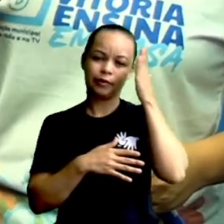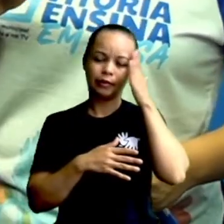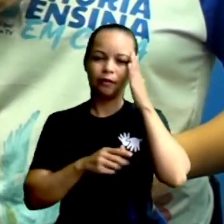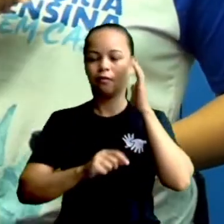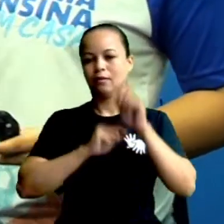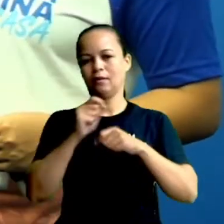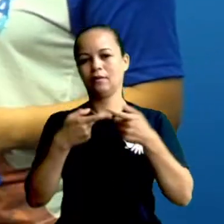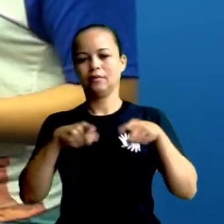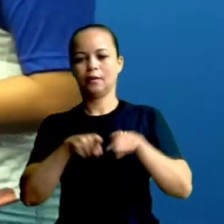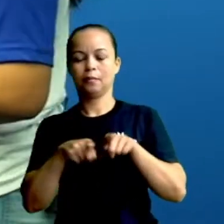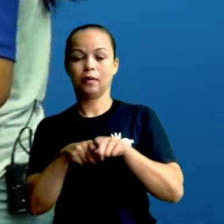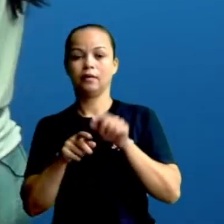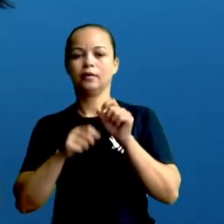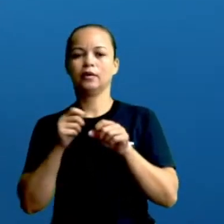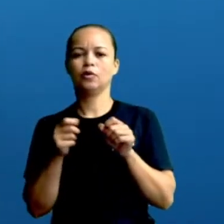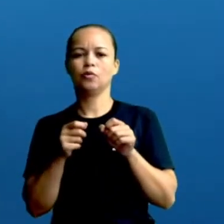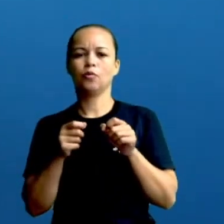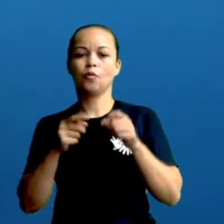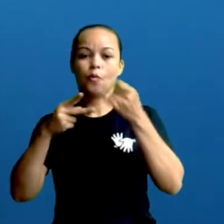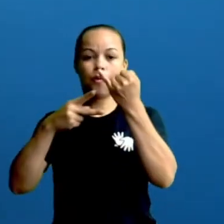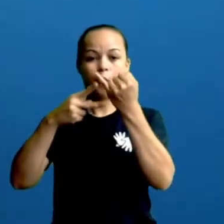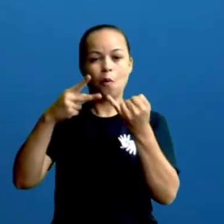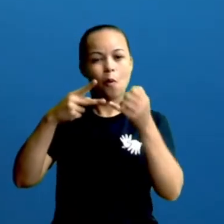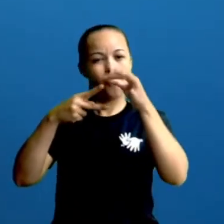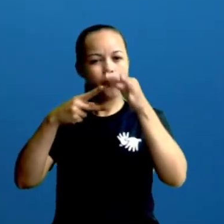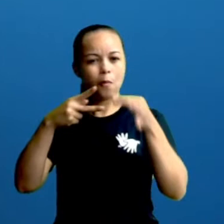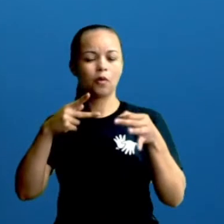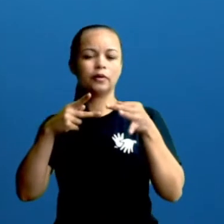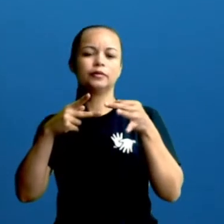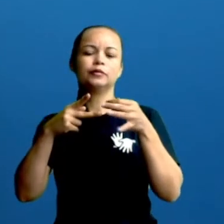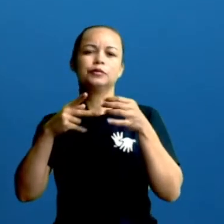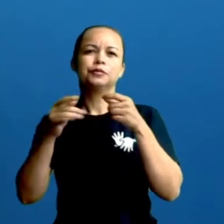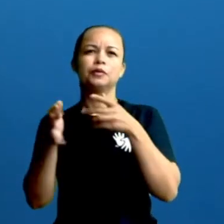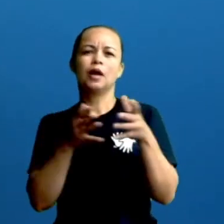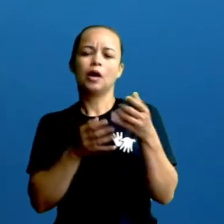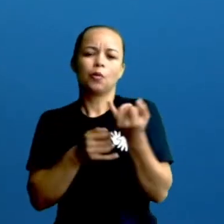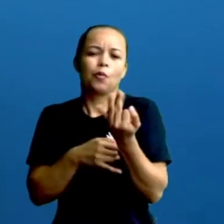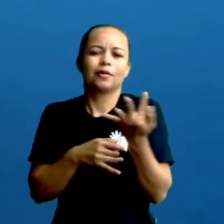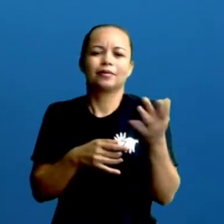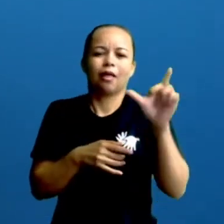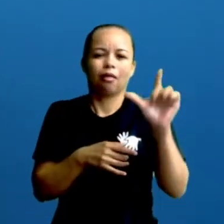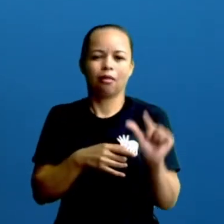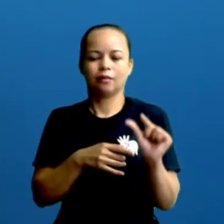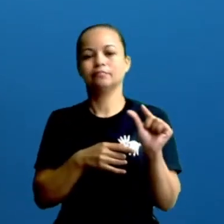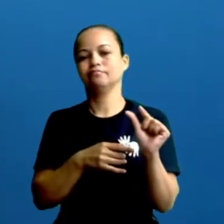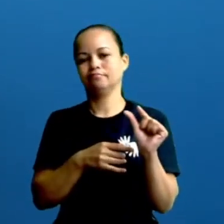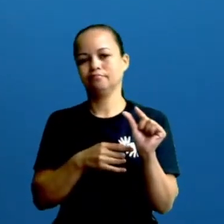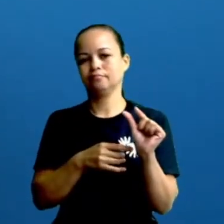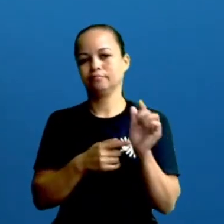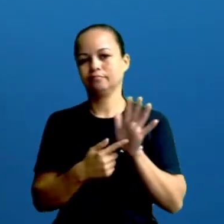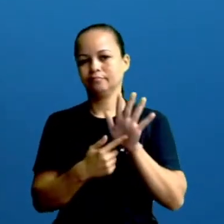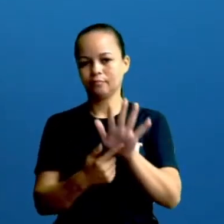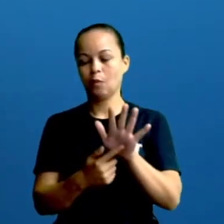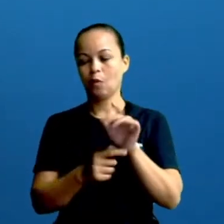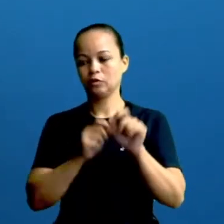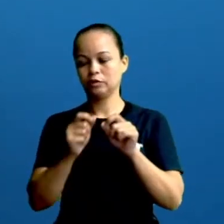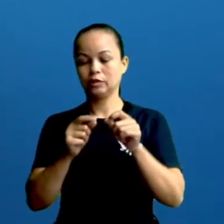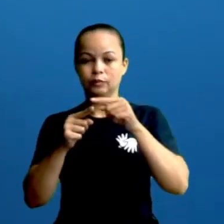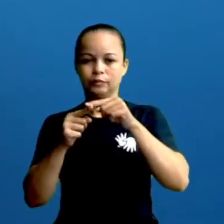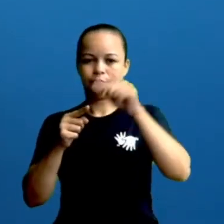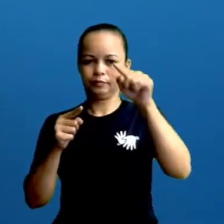compreender que o polígono, ele é constituído, a menor quantidade de lados é